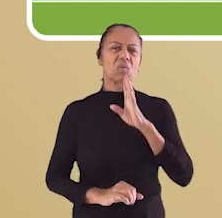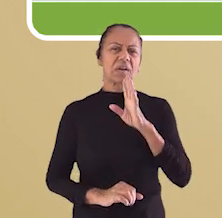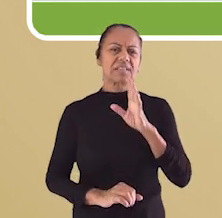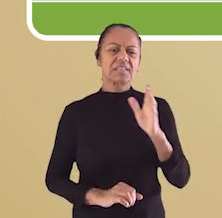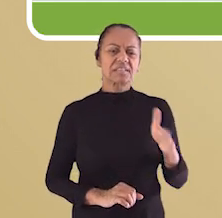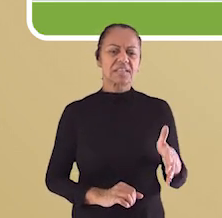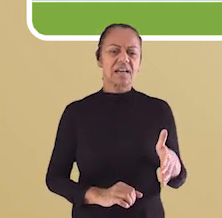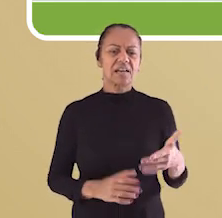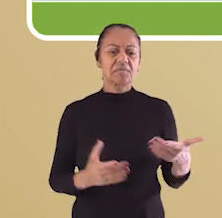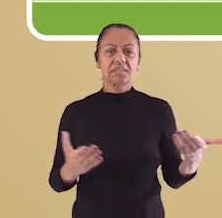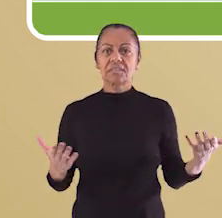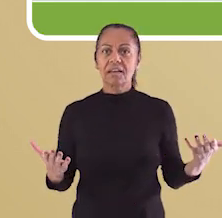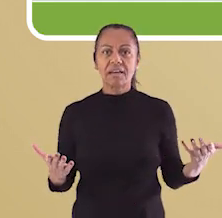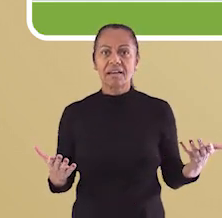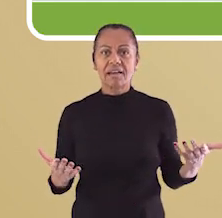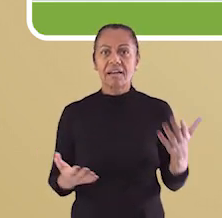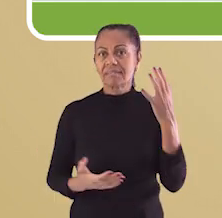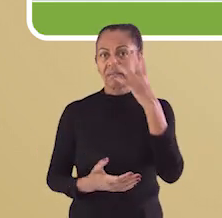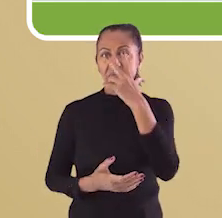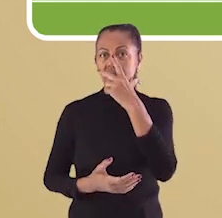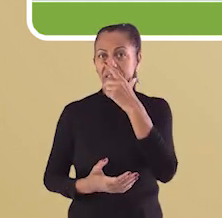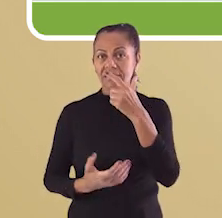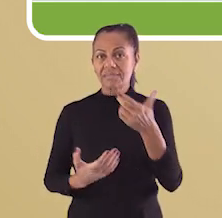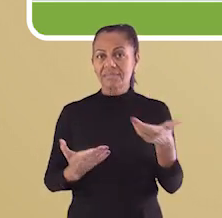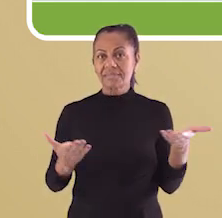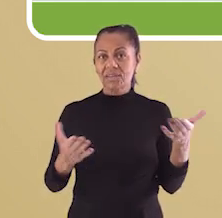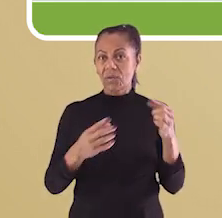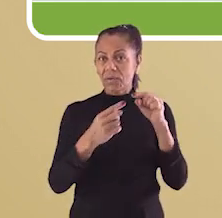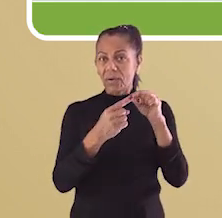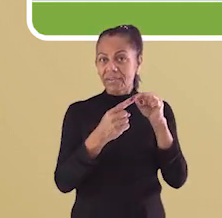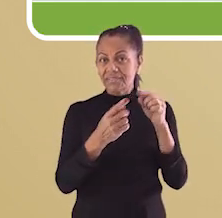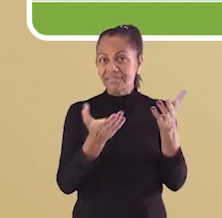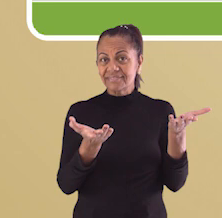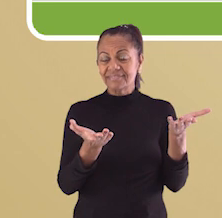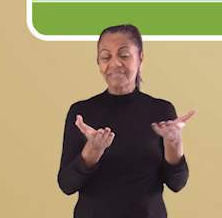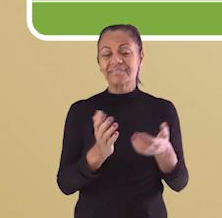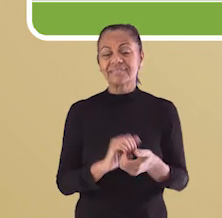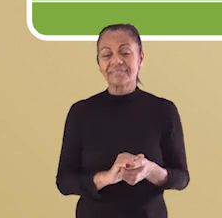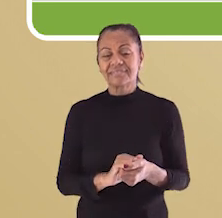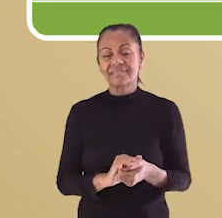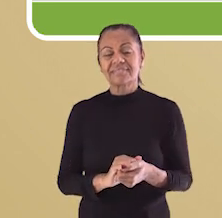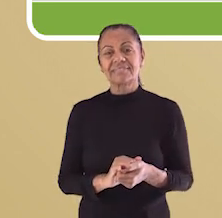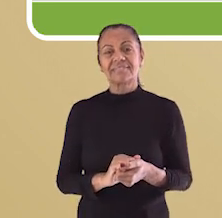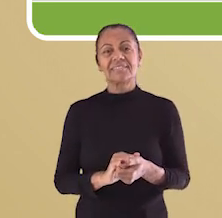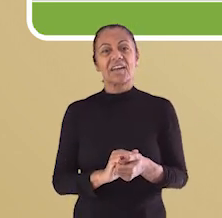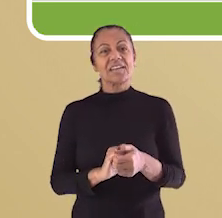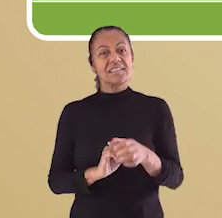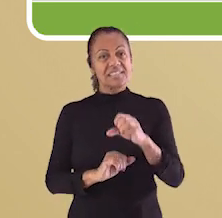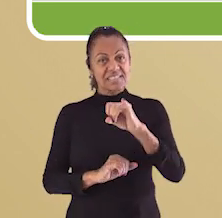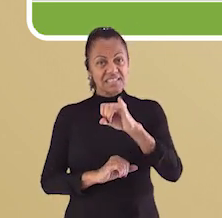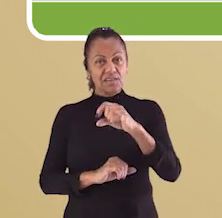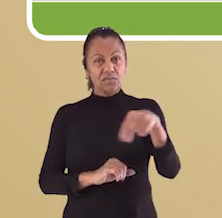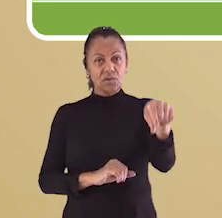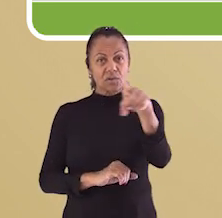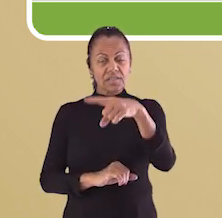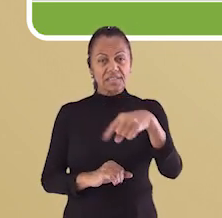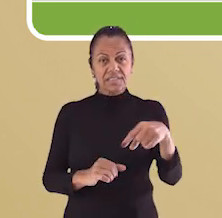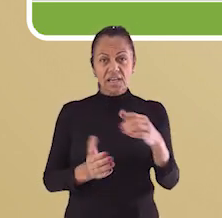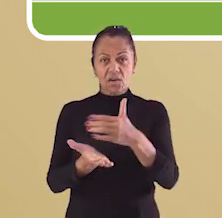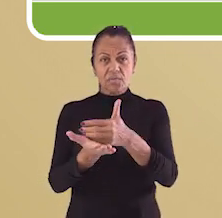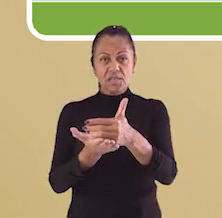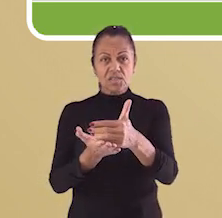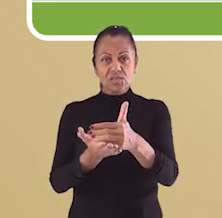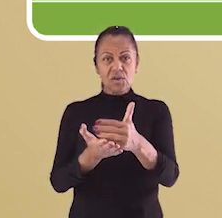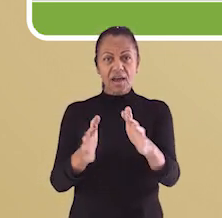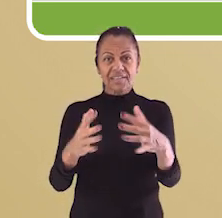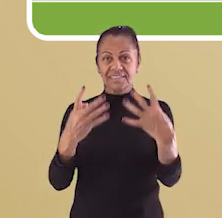do que a gente conhece. E nem por isso elas deixam de ser bonitas. Concorda? E para você que chegou na aula agora,